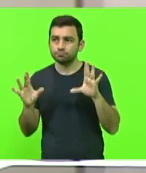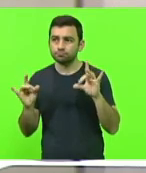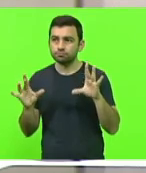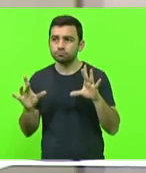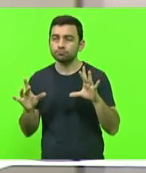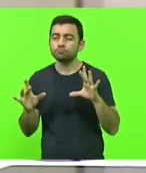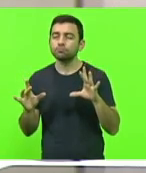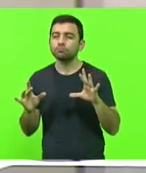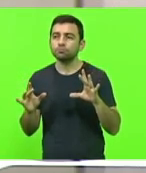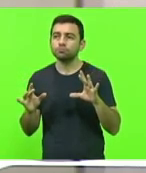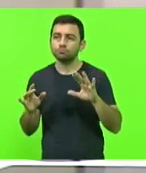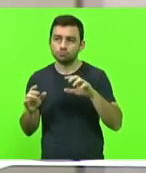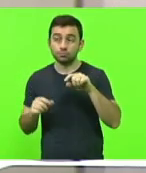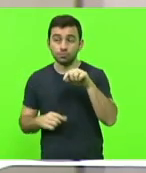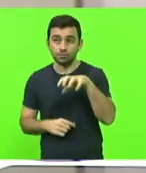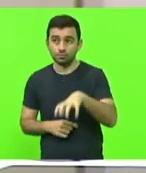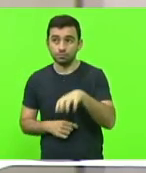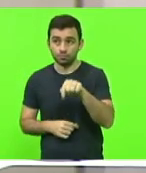Grande Florianópolis,